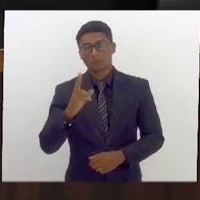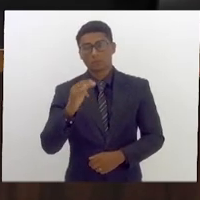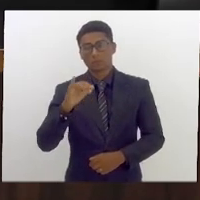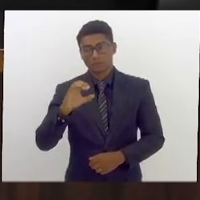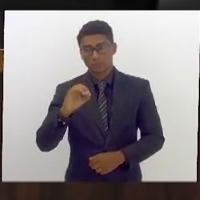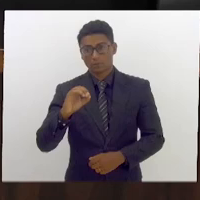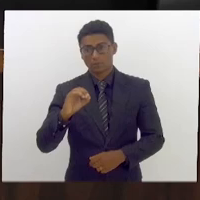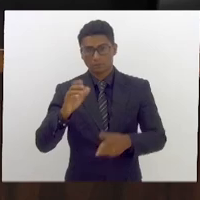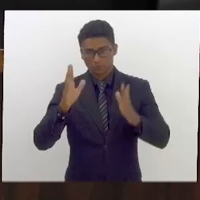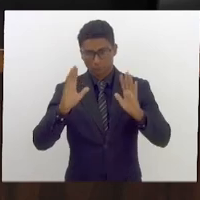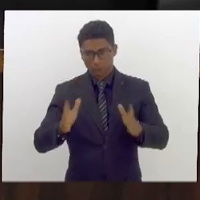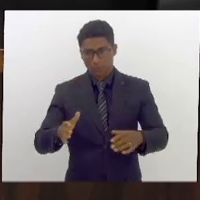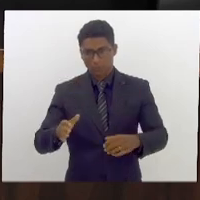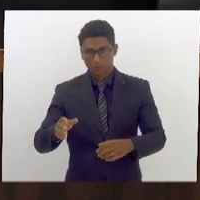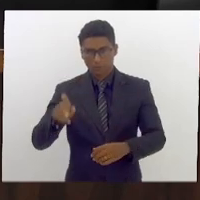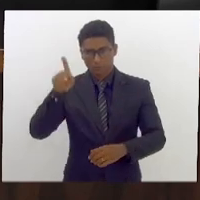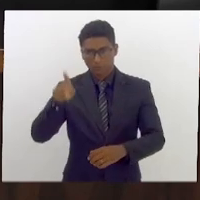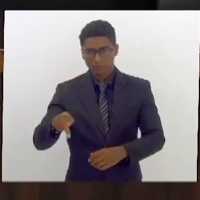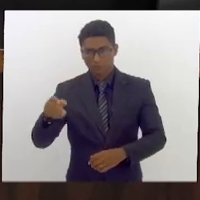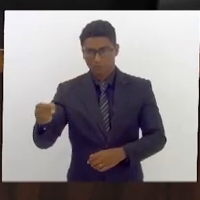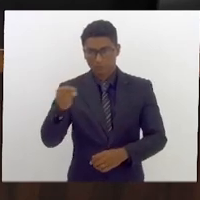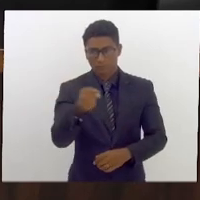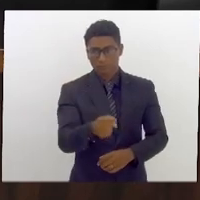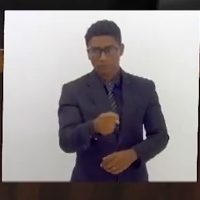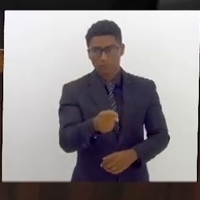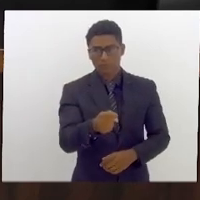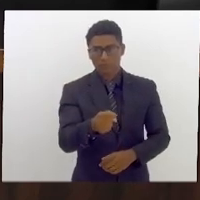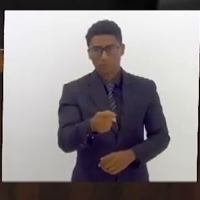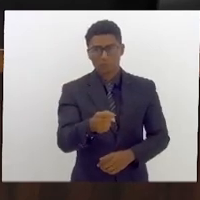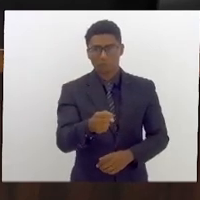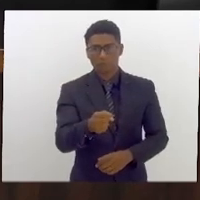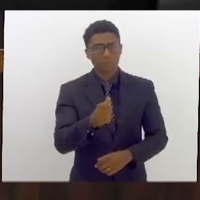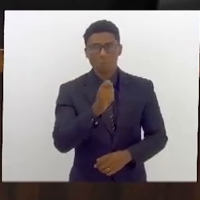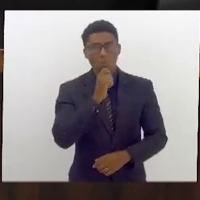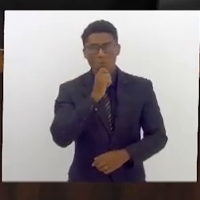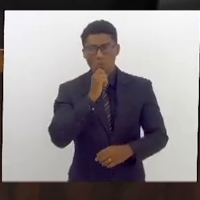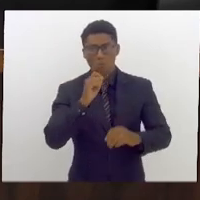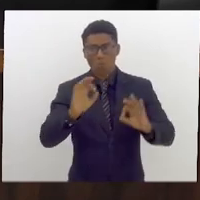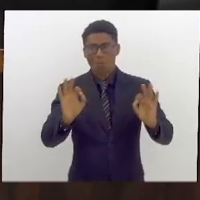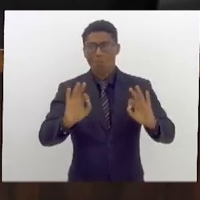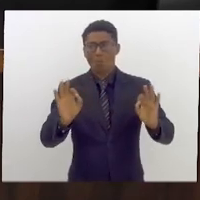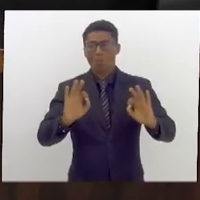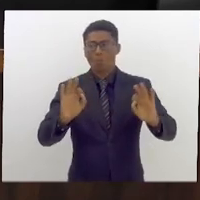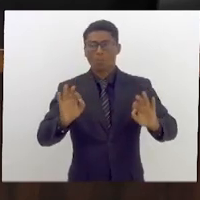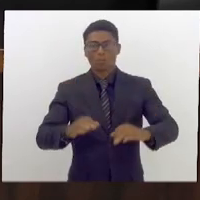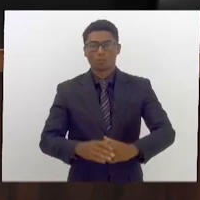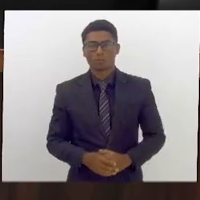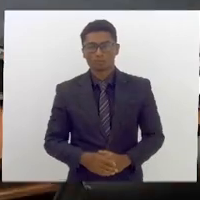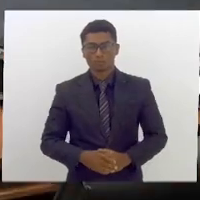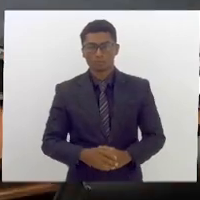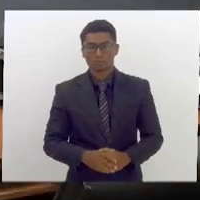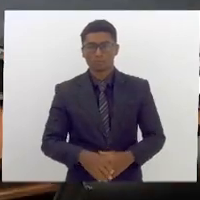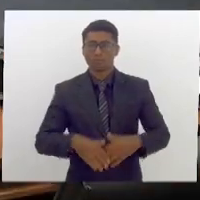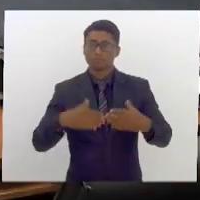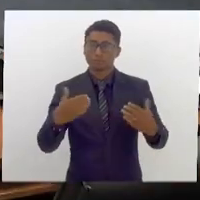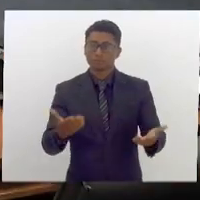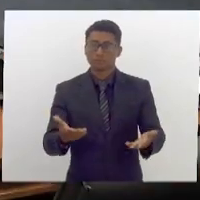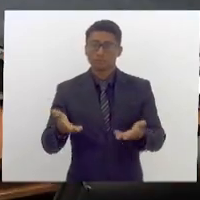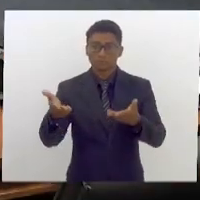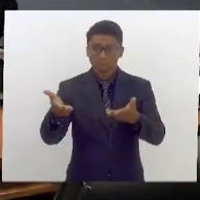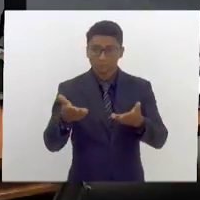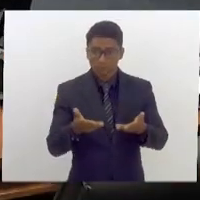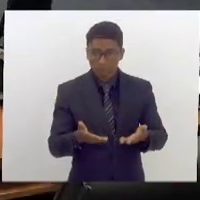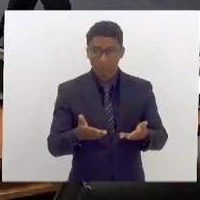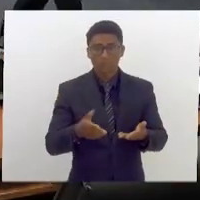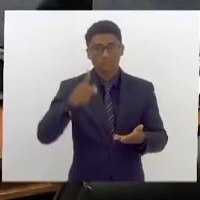Chico já assumiu a presidência? Já foi feito? Nós estamos sem presidente na comissão, presidente, deputado Luiz Paulo. Então chama o vice-presidente. Chamei o